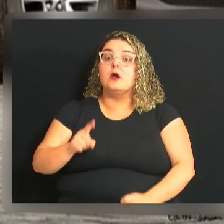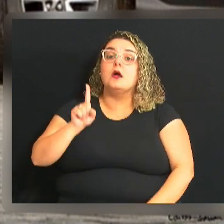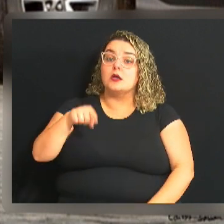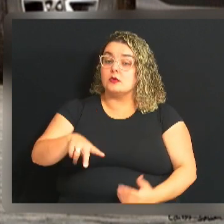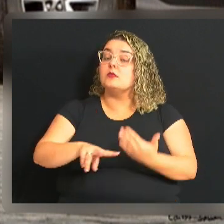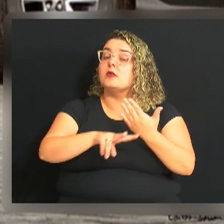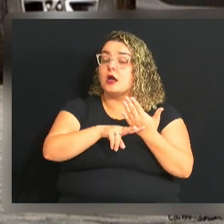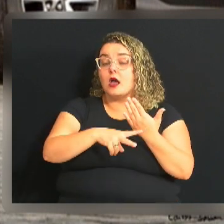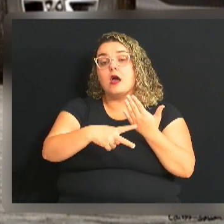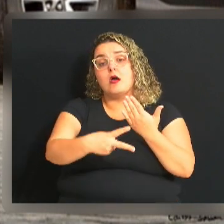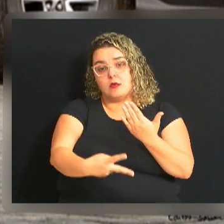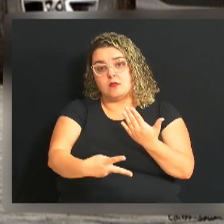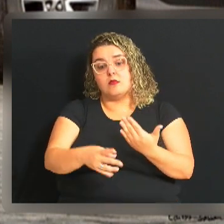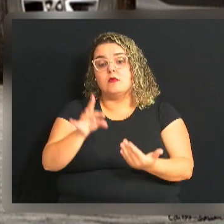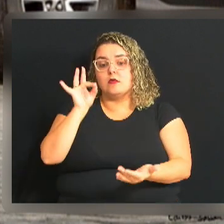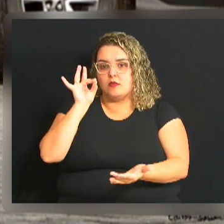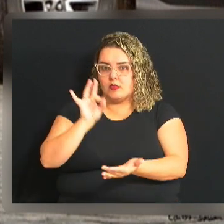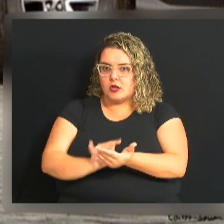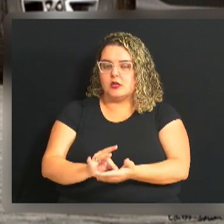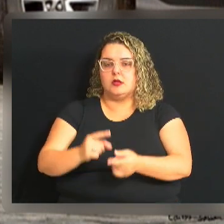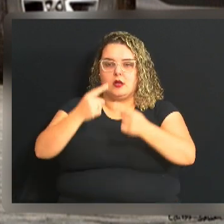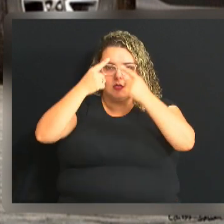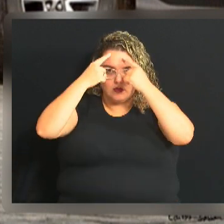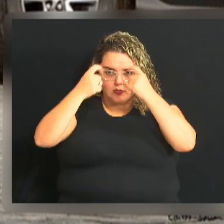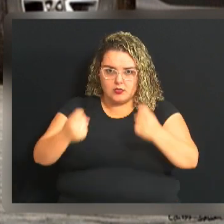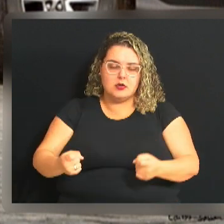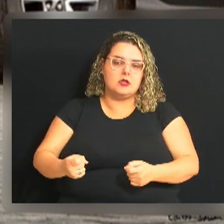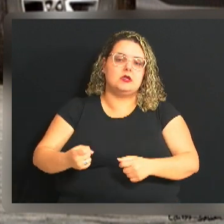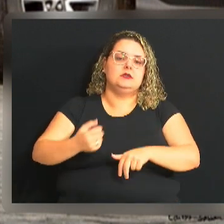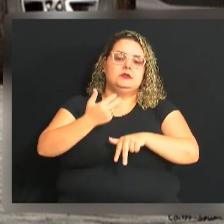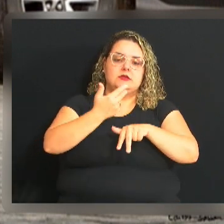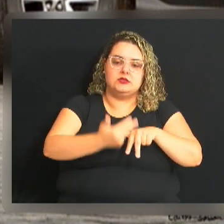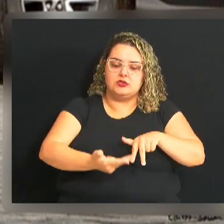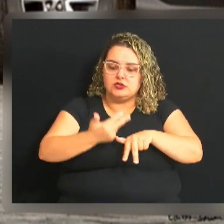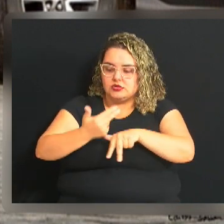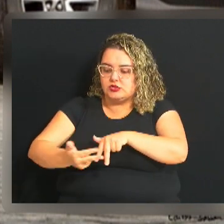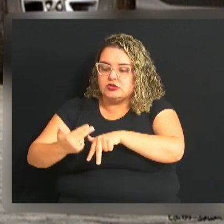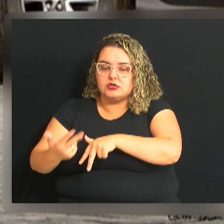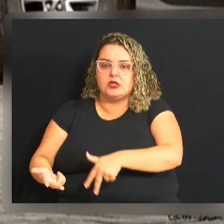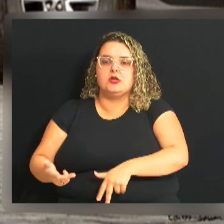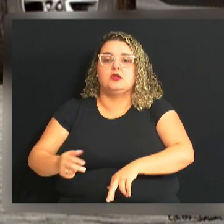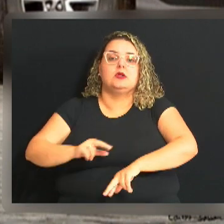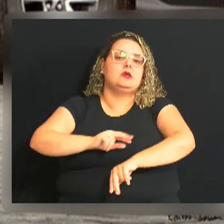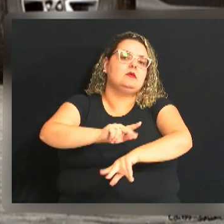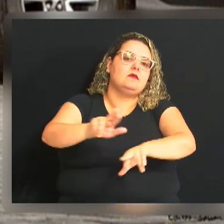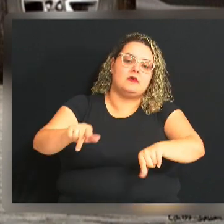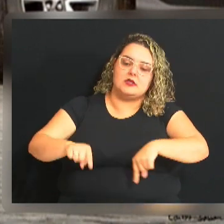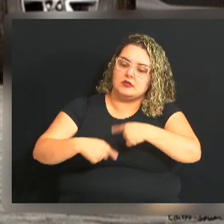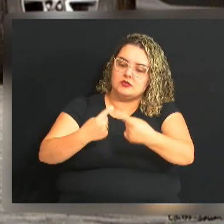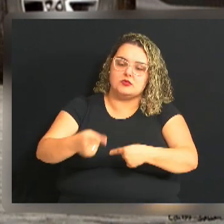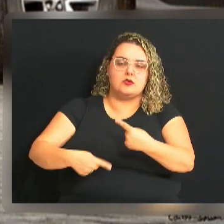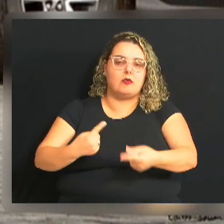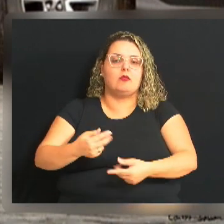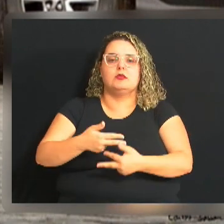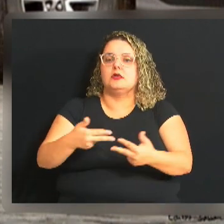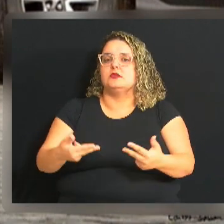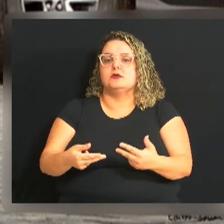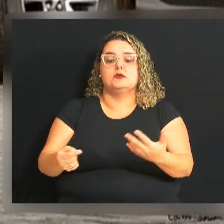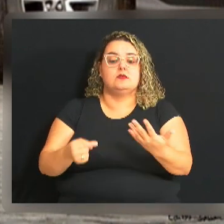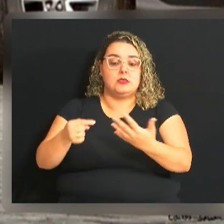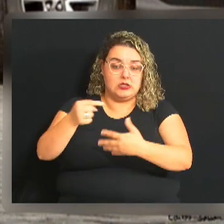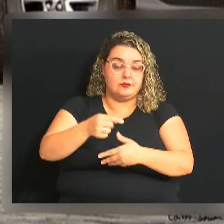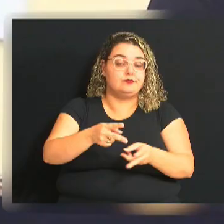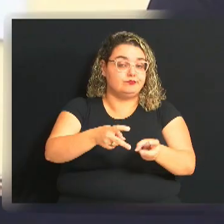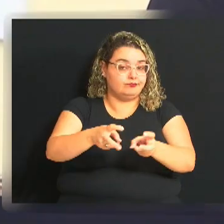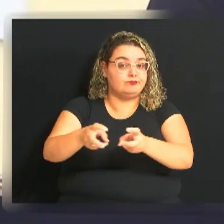refletir fatalmente na violência de gênero e em todas as outras questões que a gente verifica